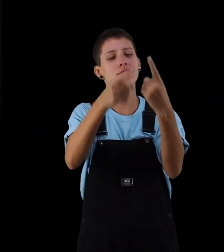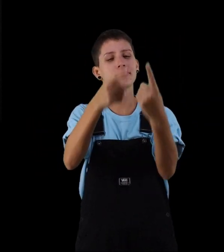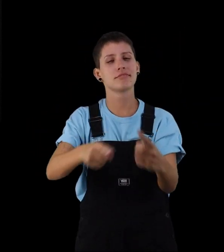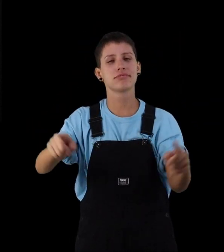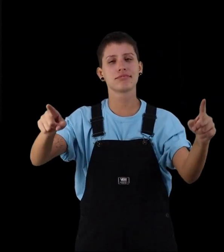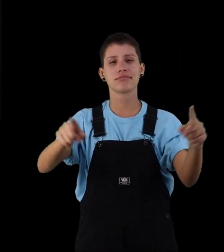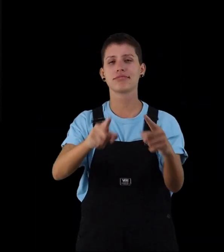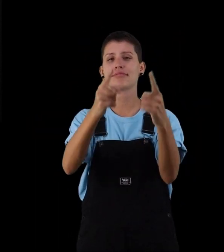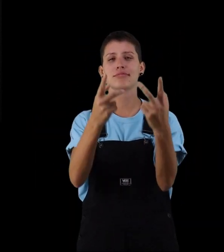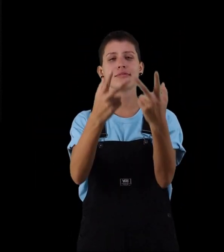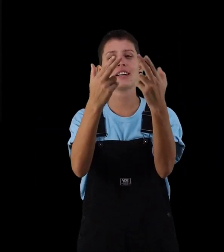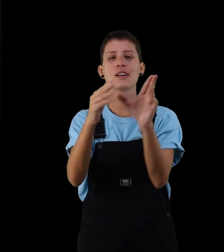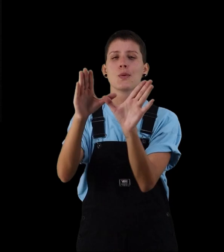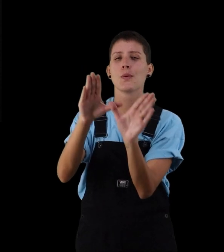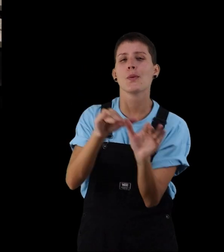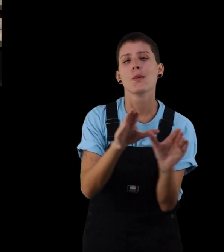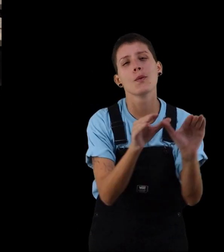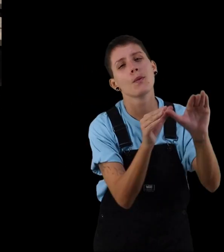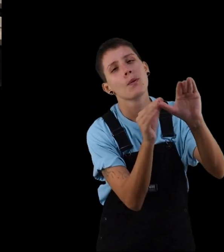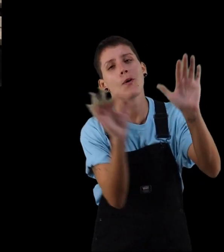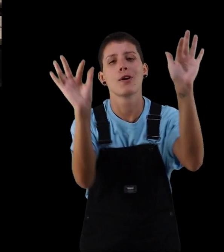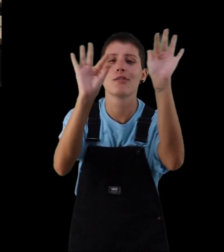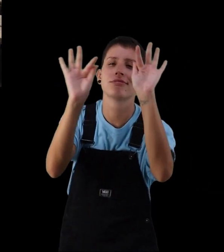como borboletas de felicidade.